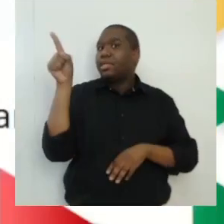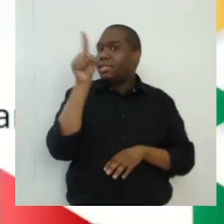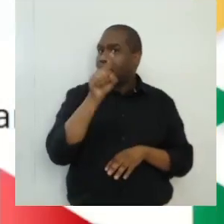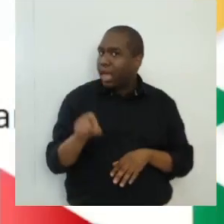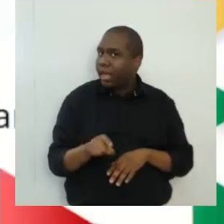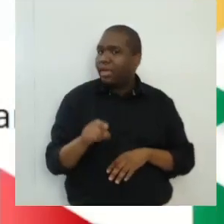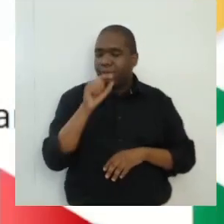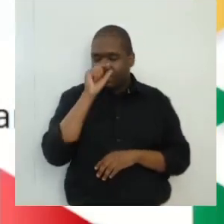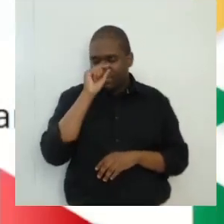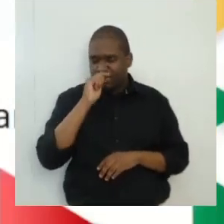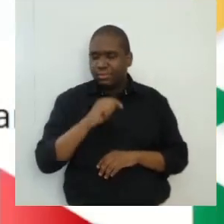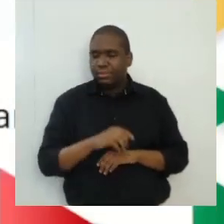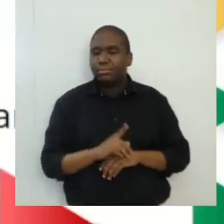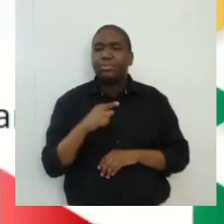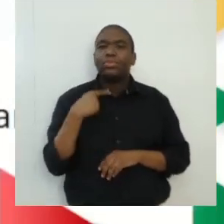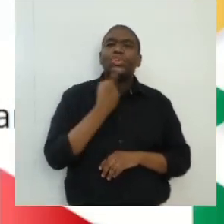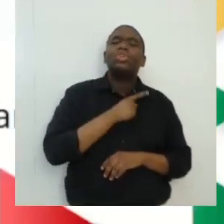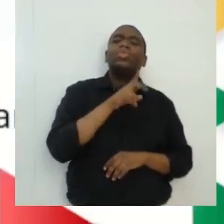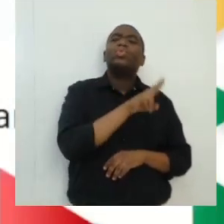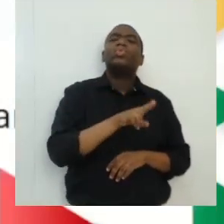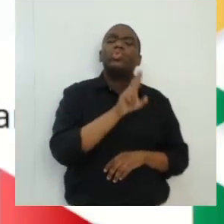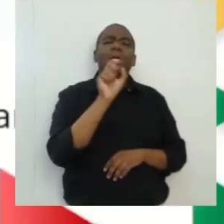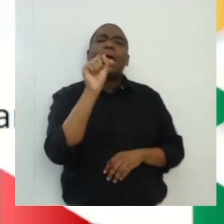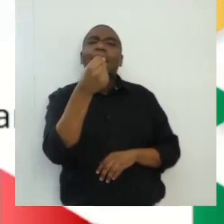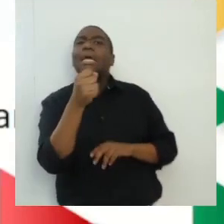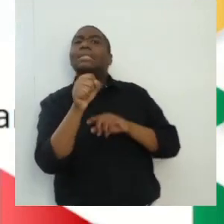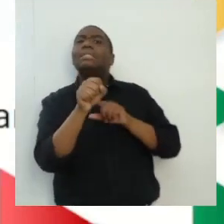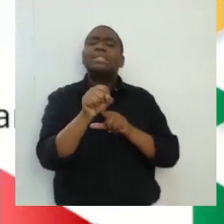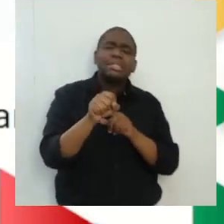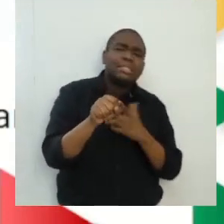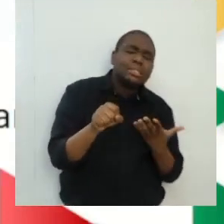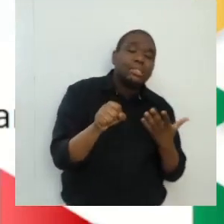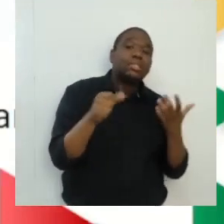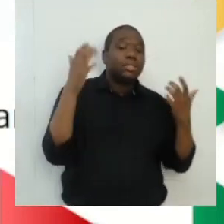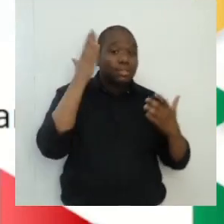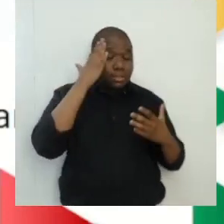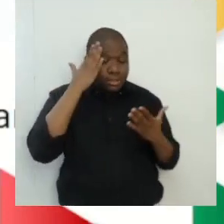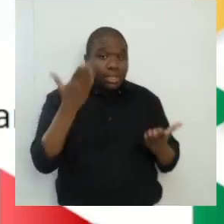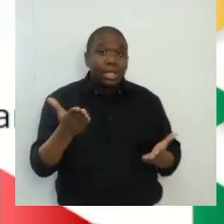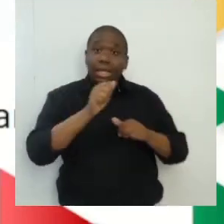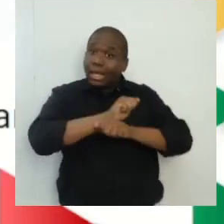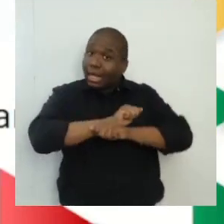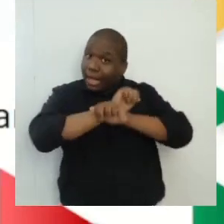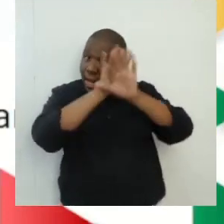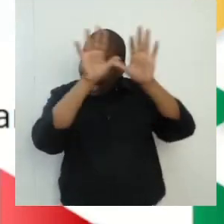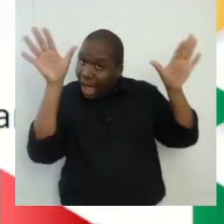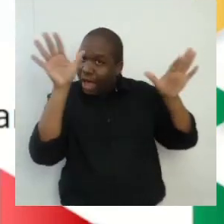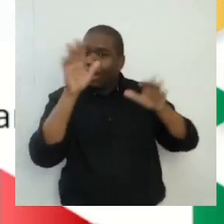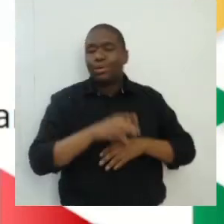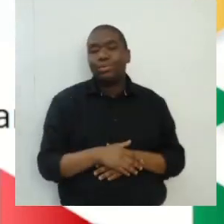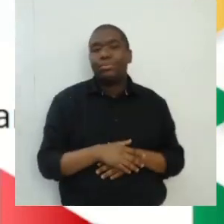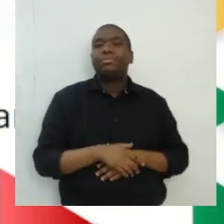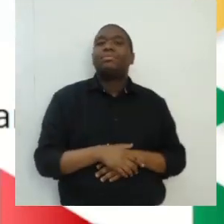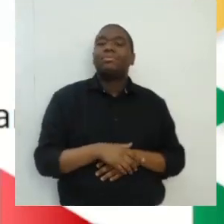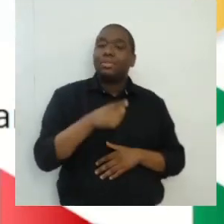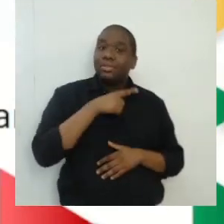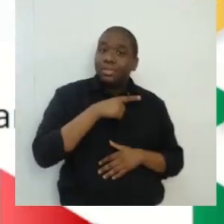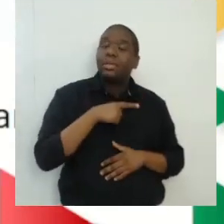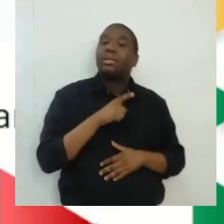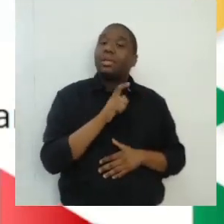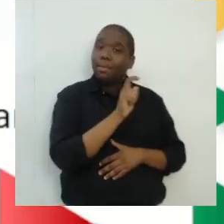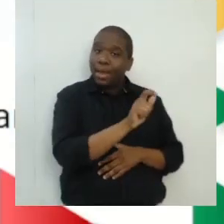é que a gente utiliza o S? Bora deixar isso bem claro na nossa cabeça. Nos adjetivos terminados